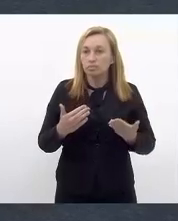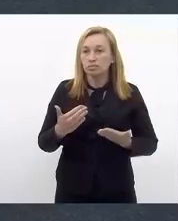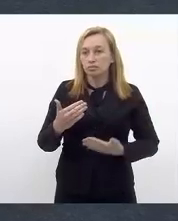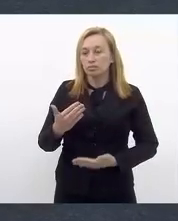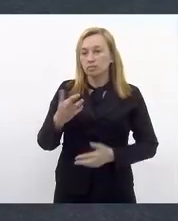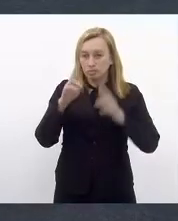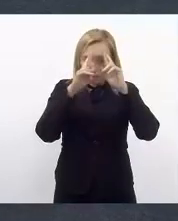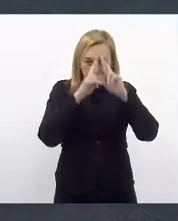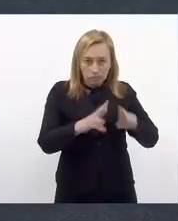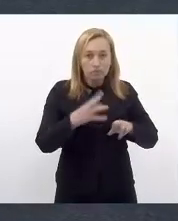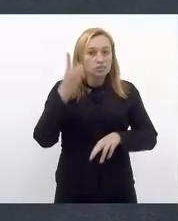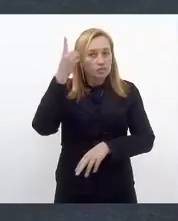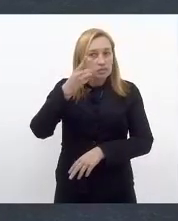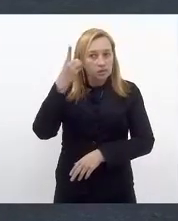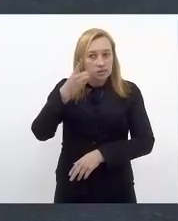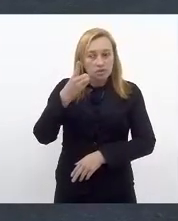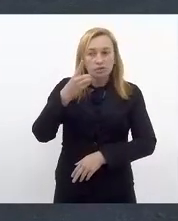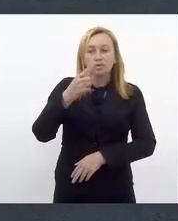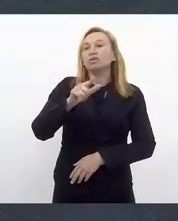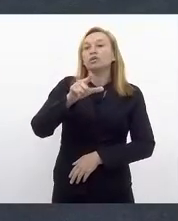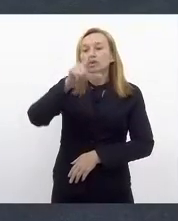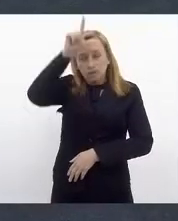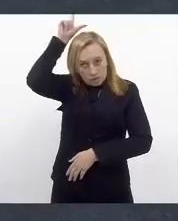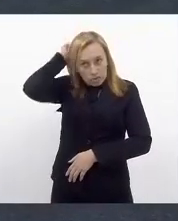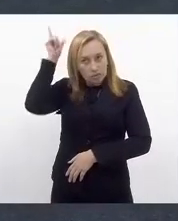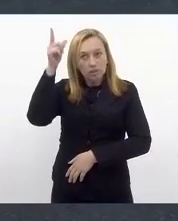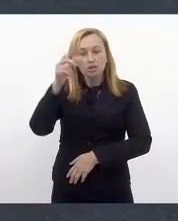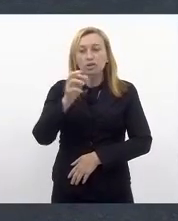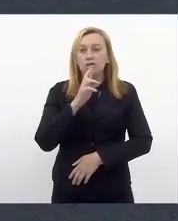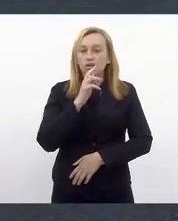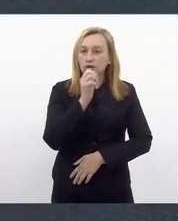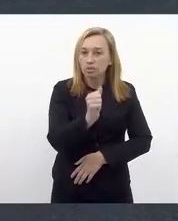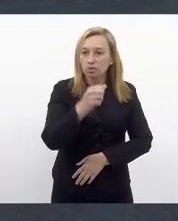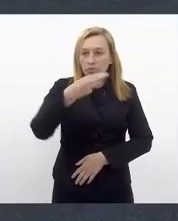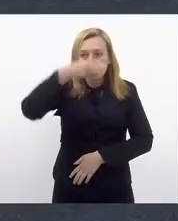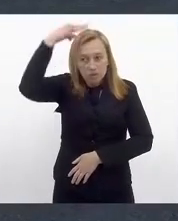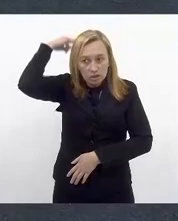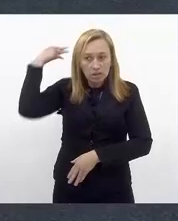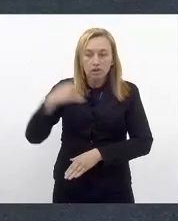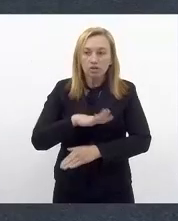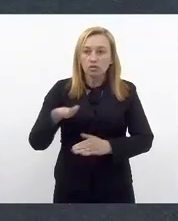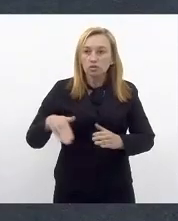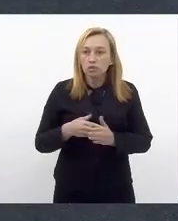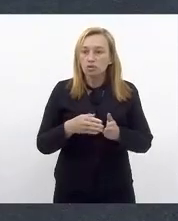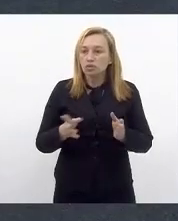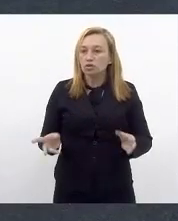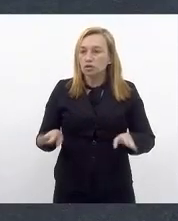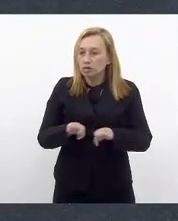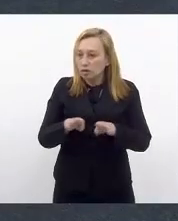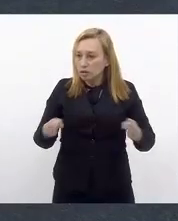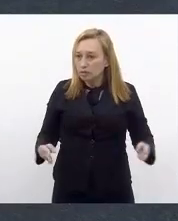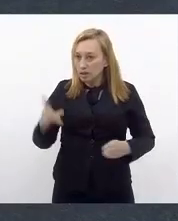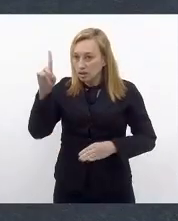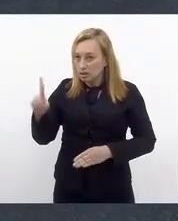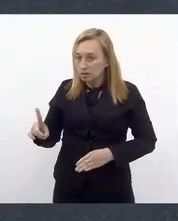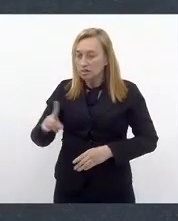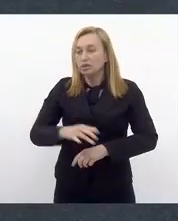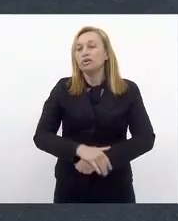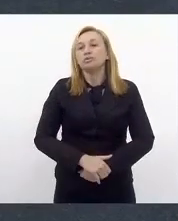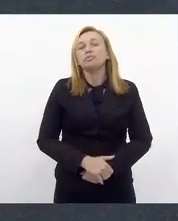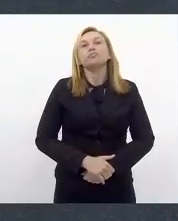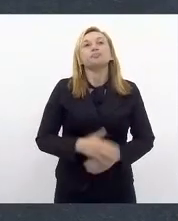Deputados Luiz Paulo tá do Rodrigo Amorim Deputado Márcio Pacheco todos os integrantes da mesa autoridade